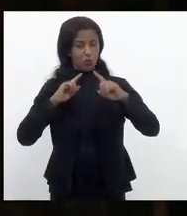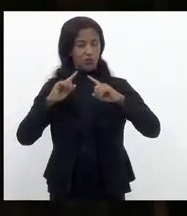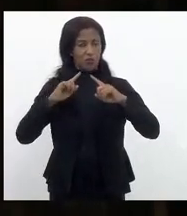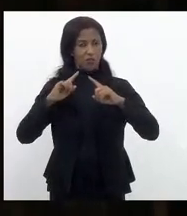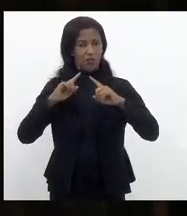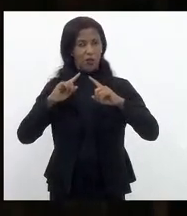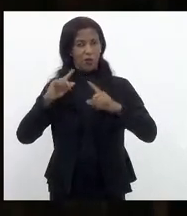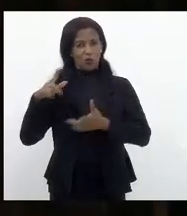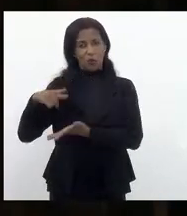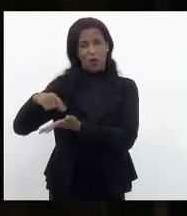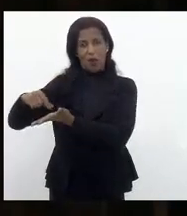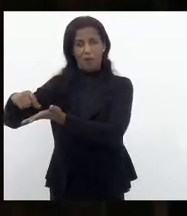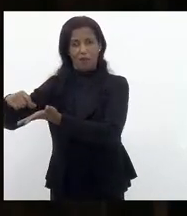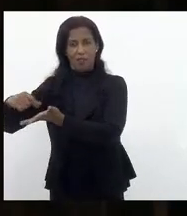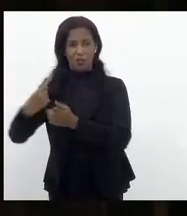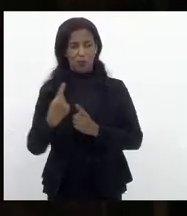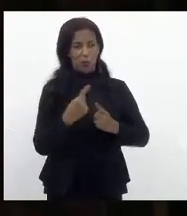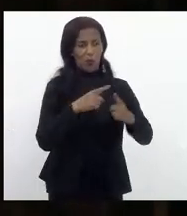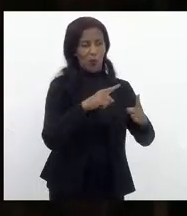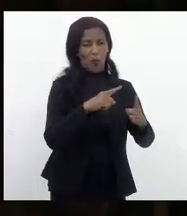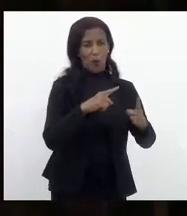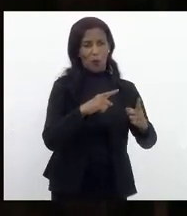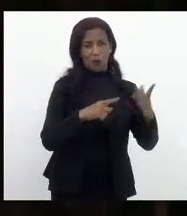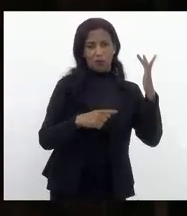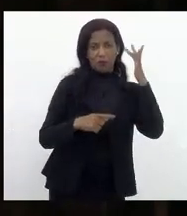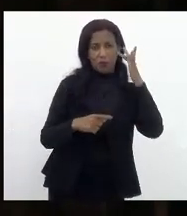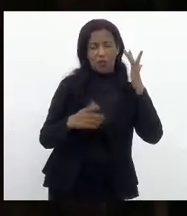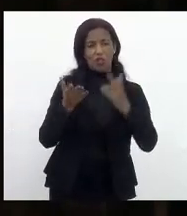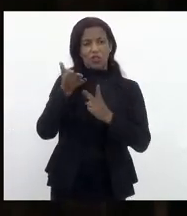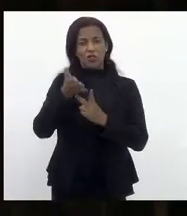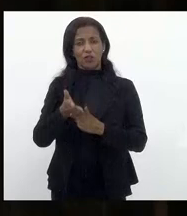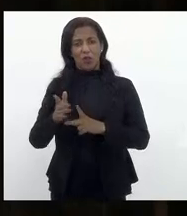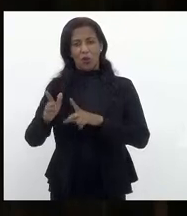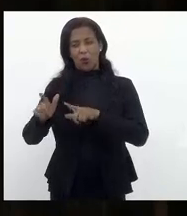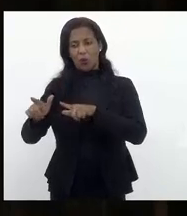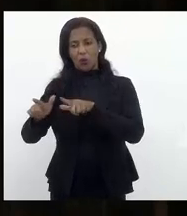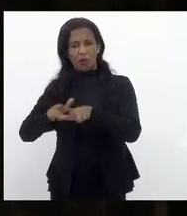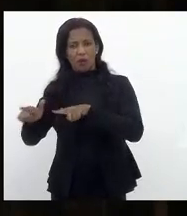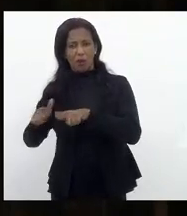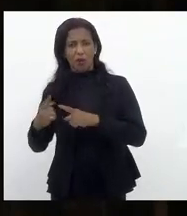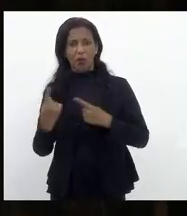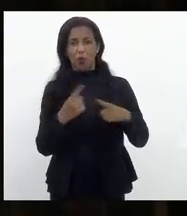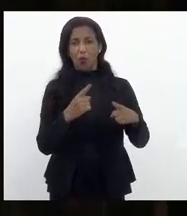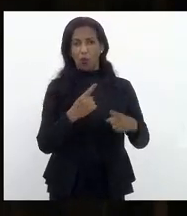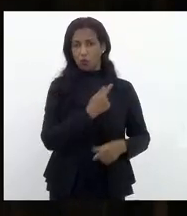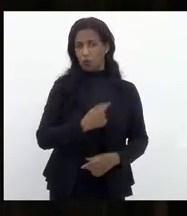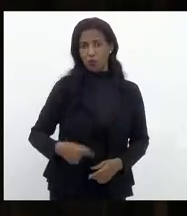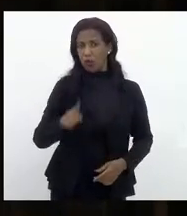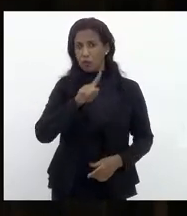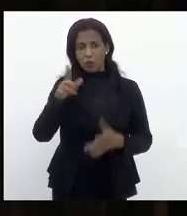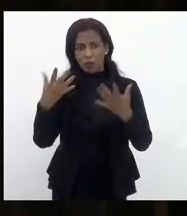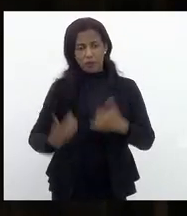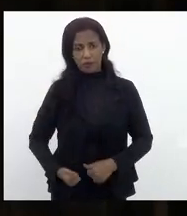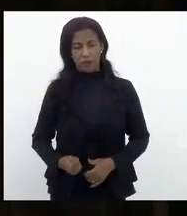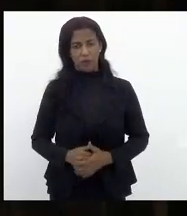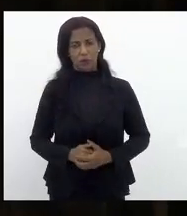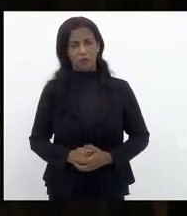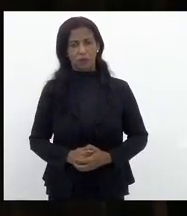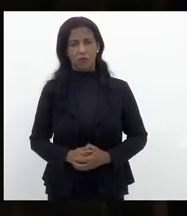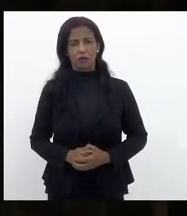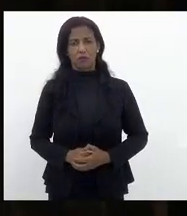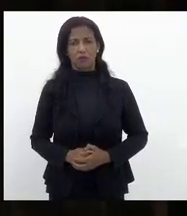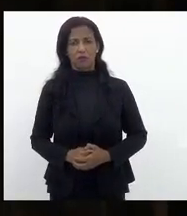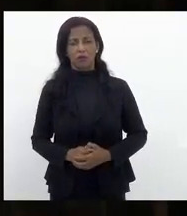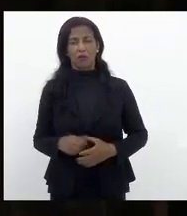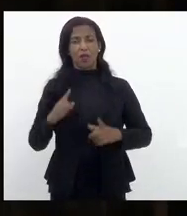contra o capitalismo querem dividir os servidores contra o governo e eu não posso permitir que isso aconteça